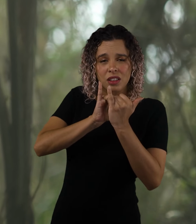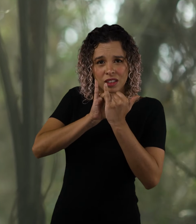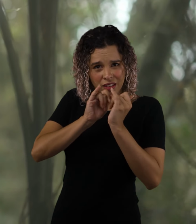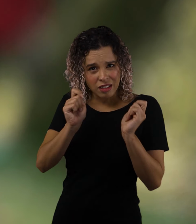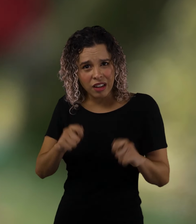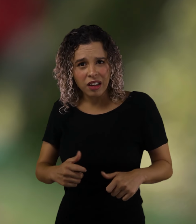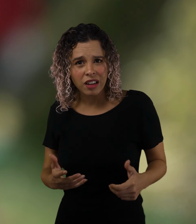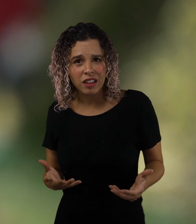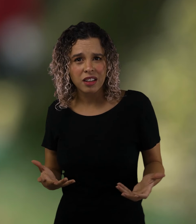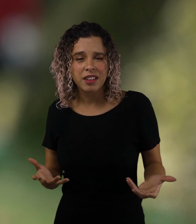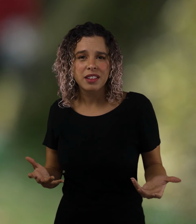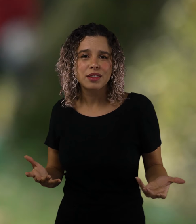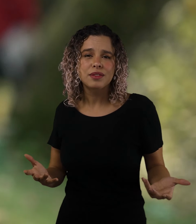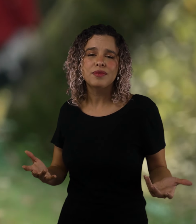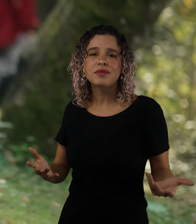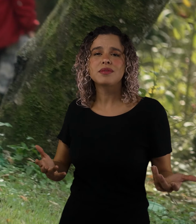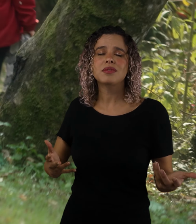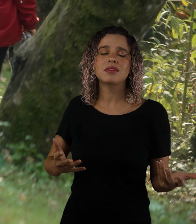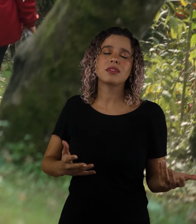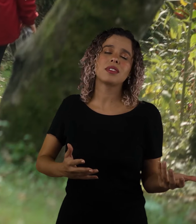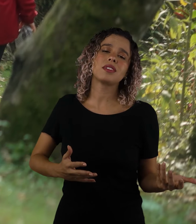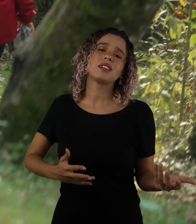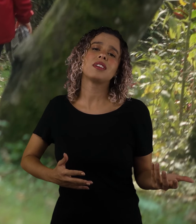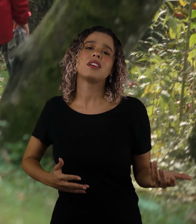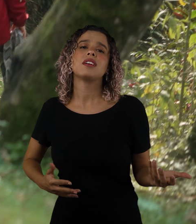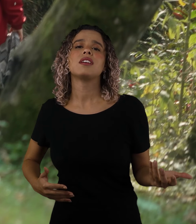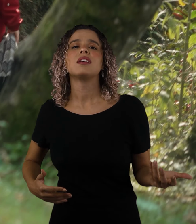amends? E sigo pela mata adentro.